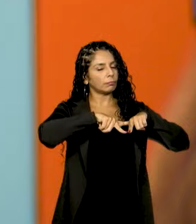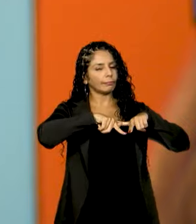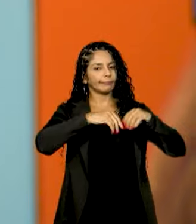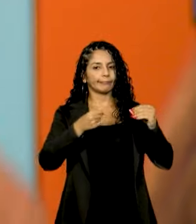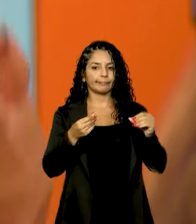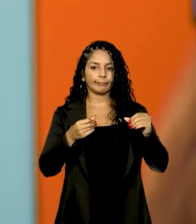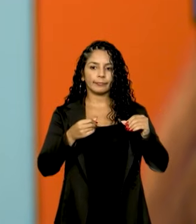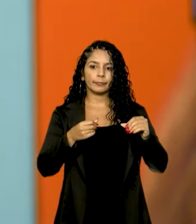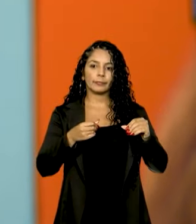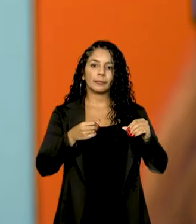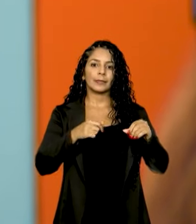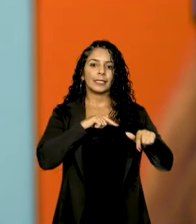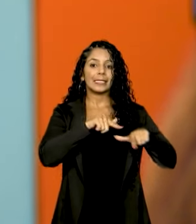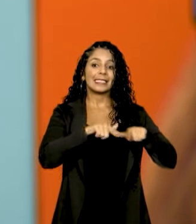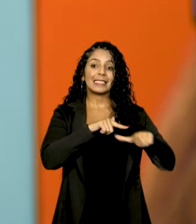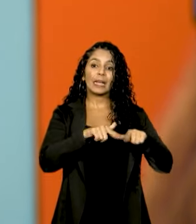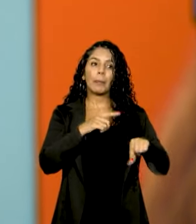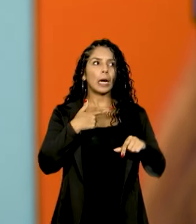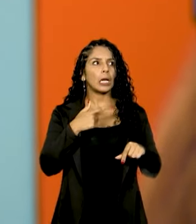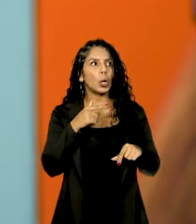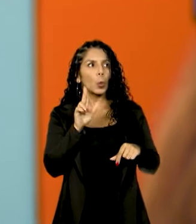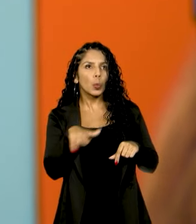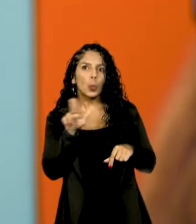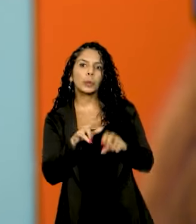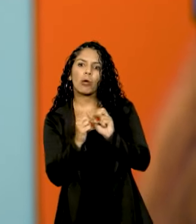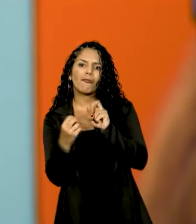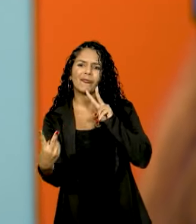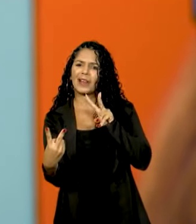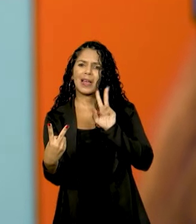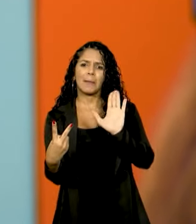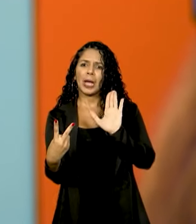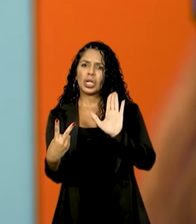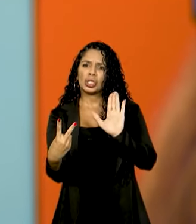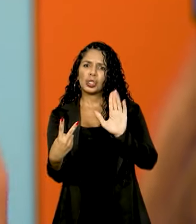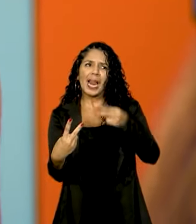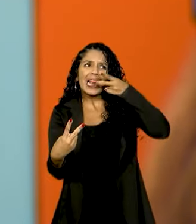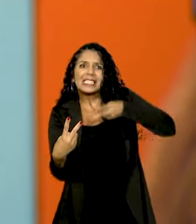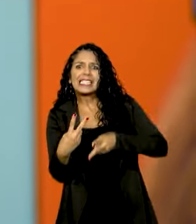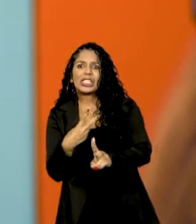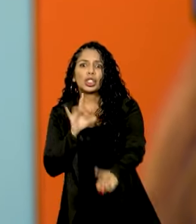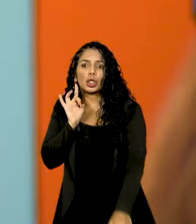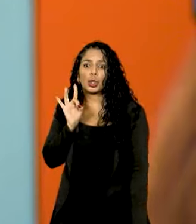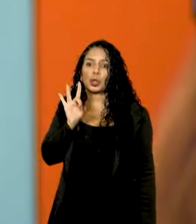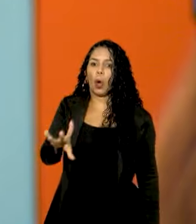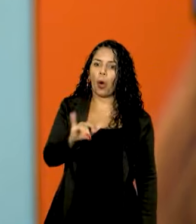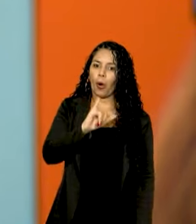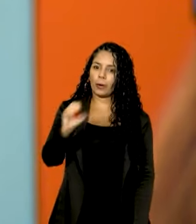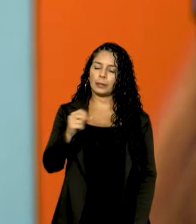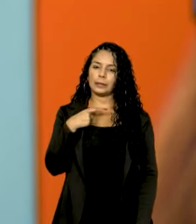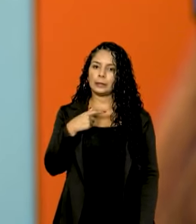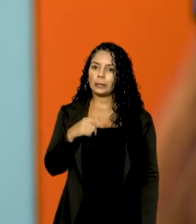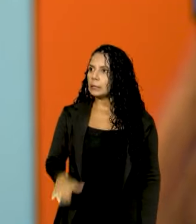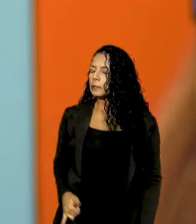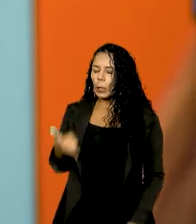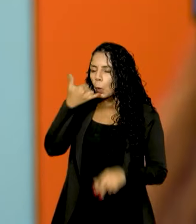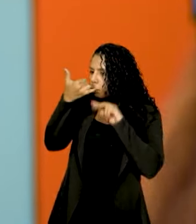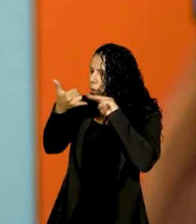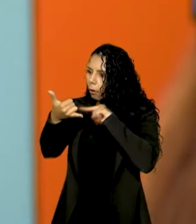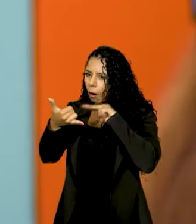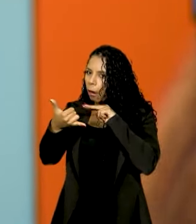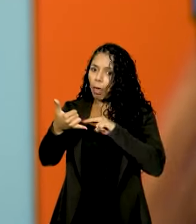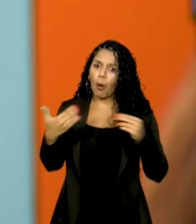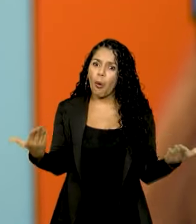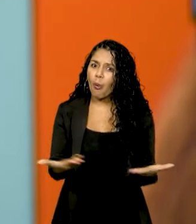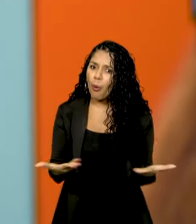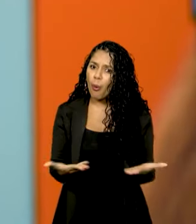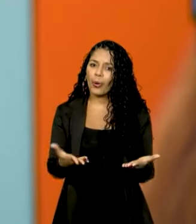questão do produto virtual, a gente não vivia dentro disso, entendeu? Dentro de uma coisa de estar olhando o celular, de estar... Porque hoje